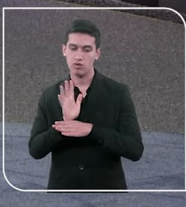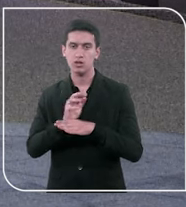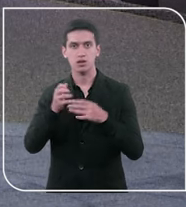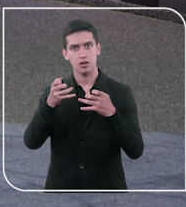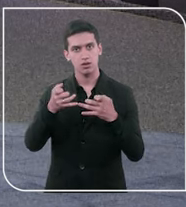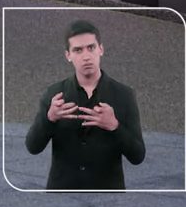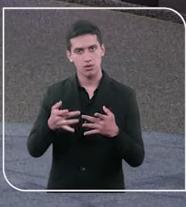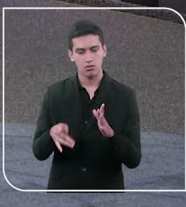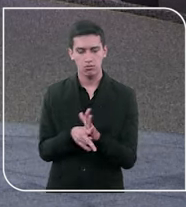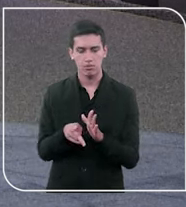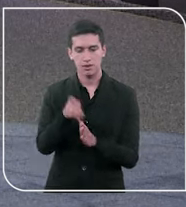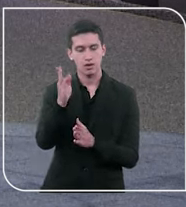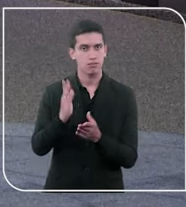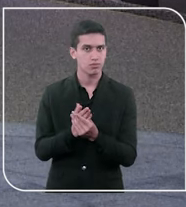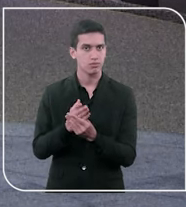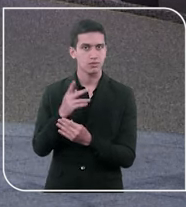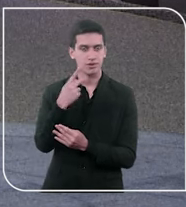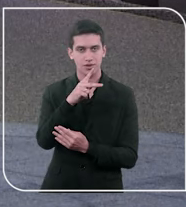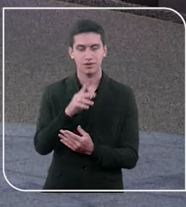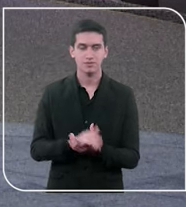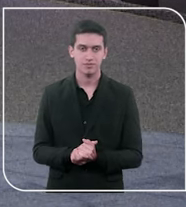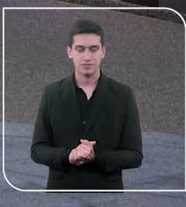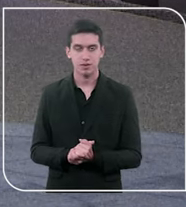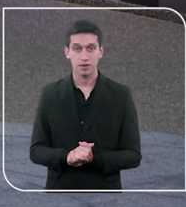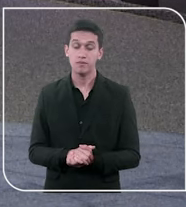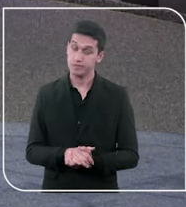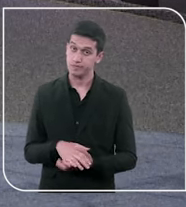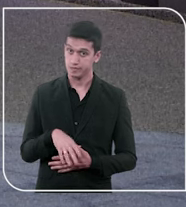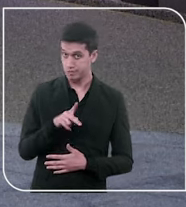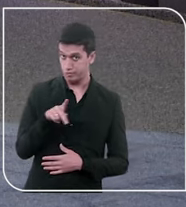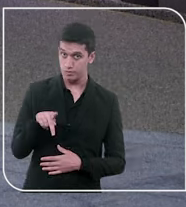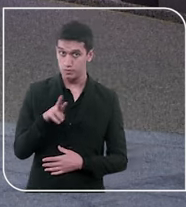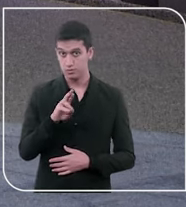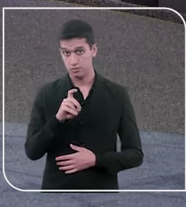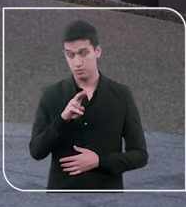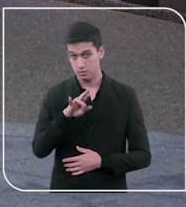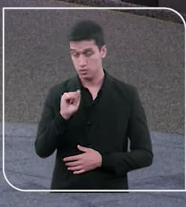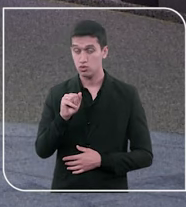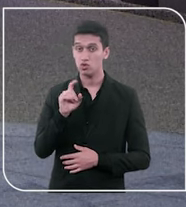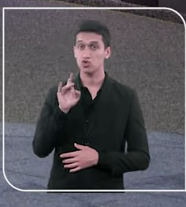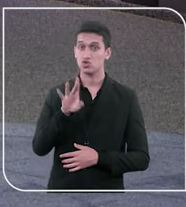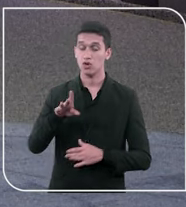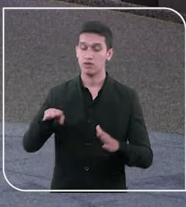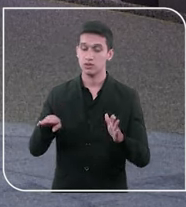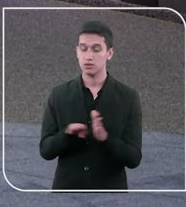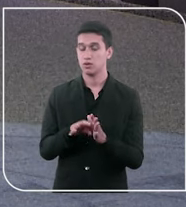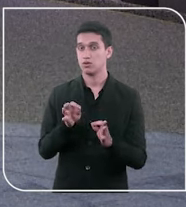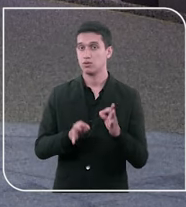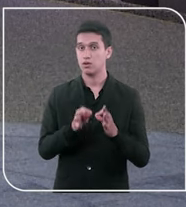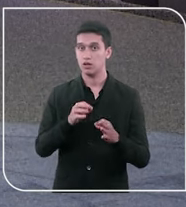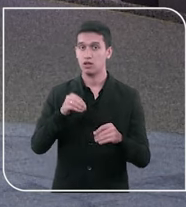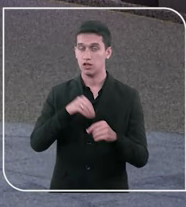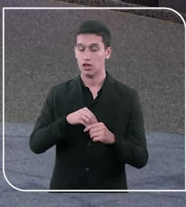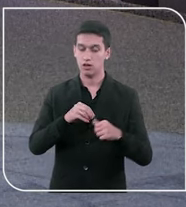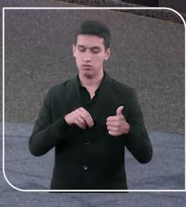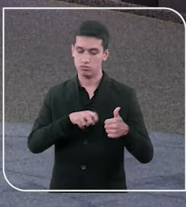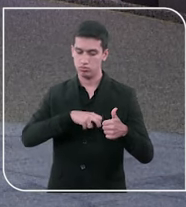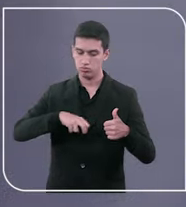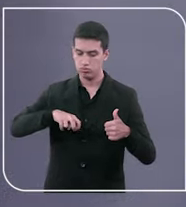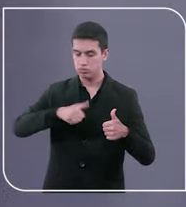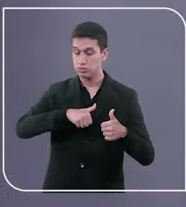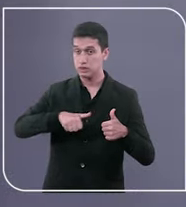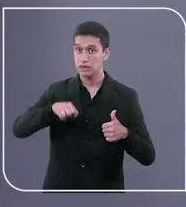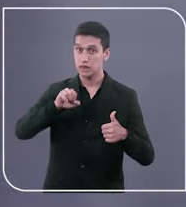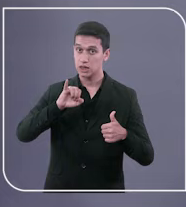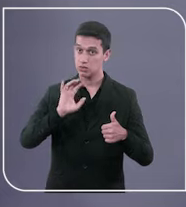quem tiver essa curiosidade. Bom, professor Rodrigo, só chegará a julgamento no júri popular no